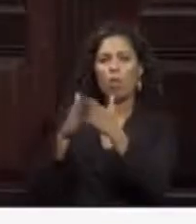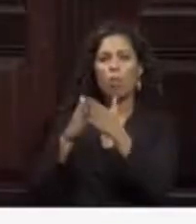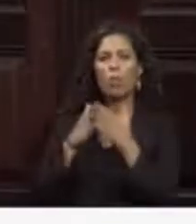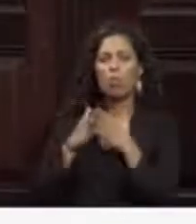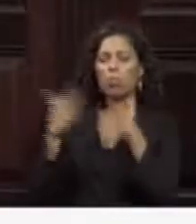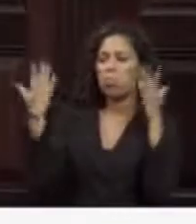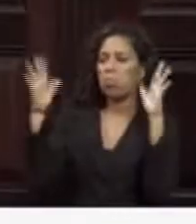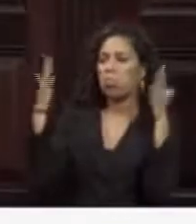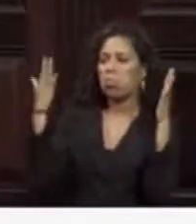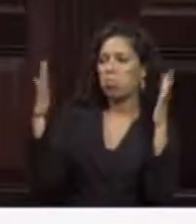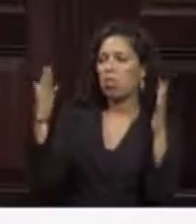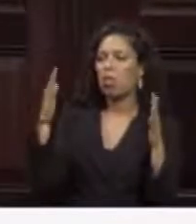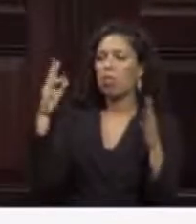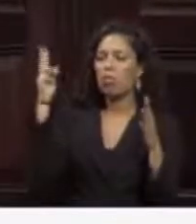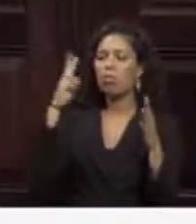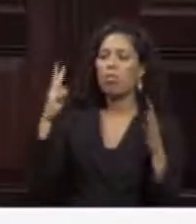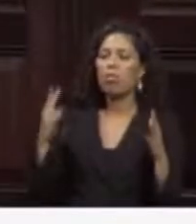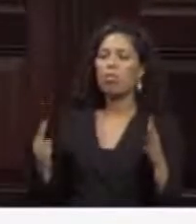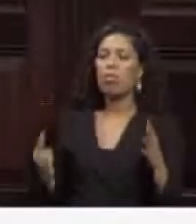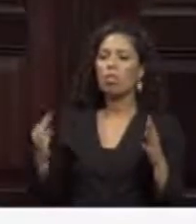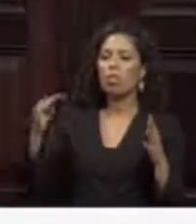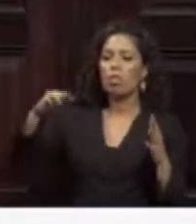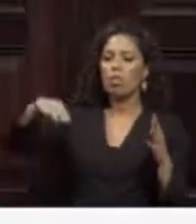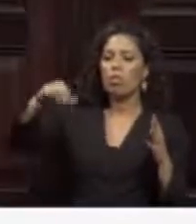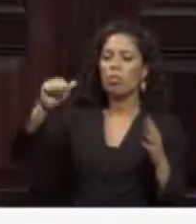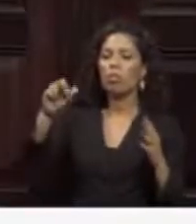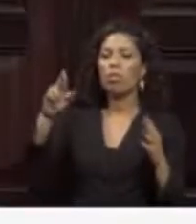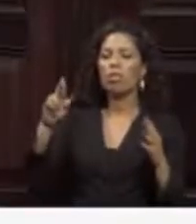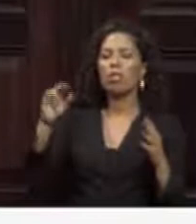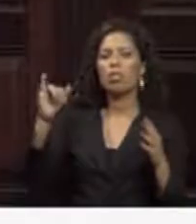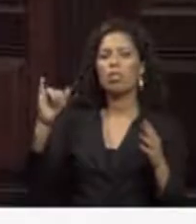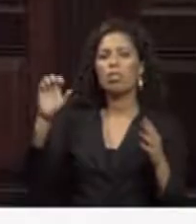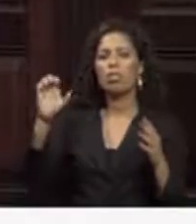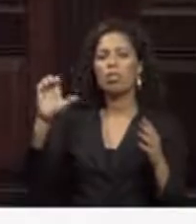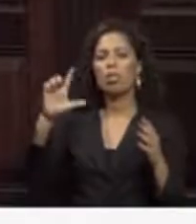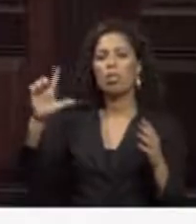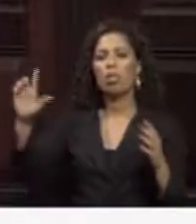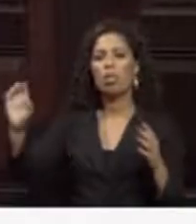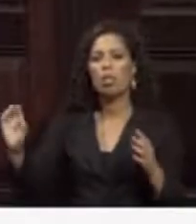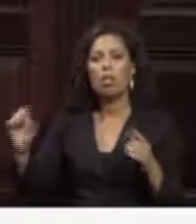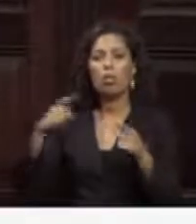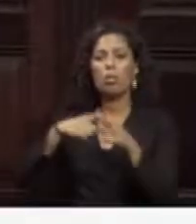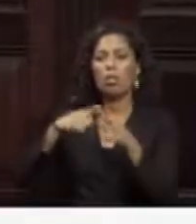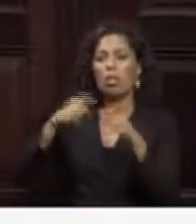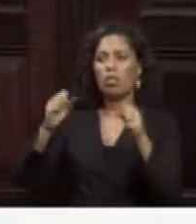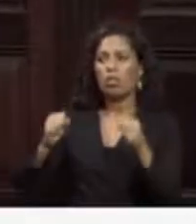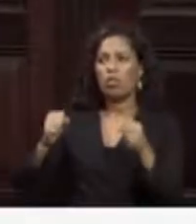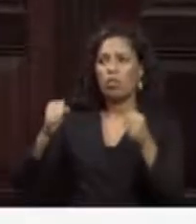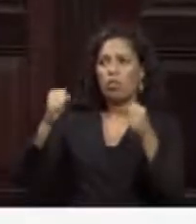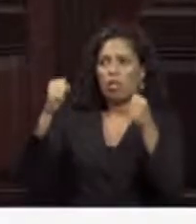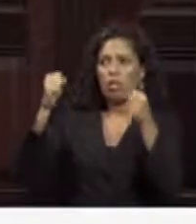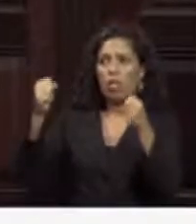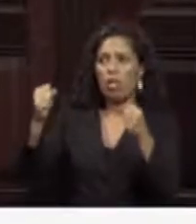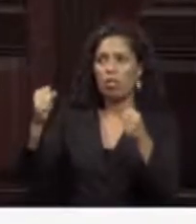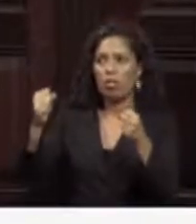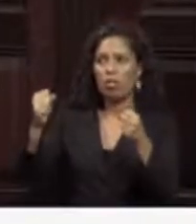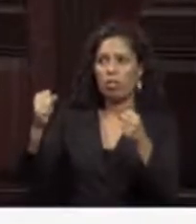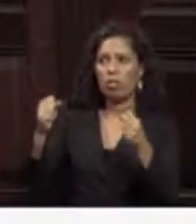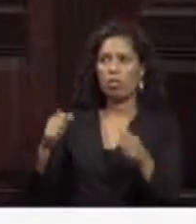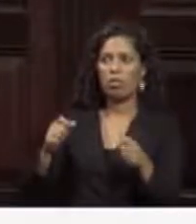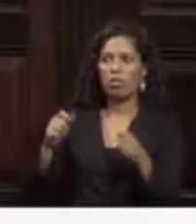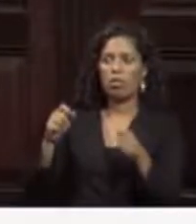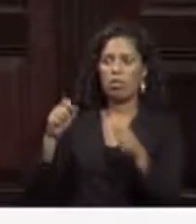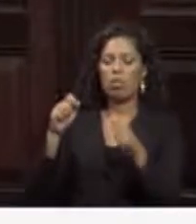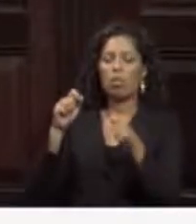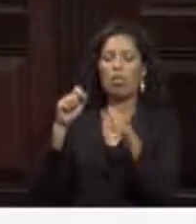à Marielle por tudo que ela representou. A luta da cidadania, contra o racismo, pelos direitos humanos